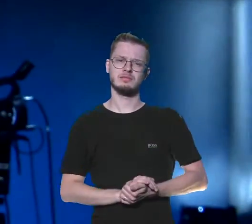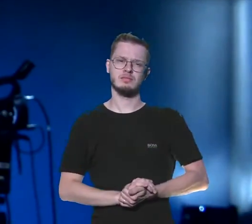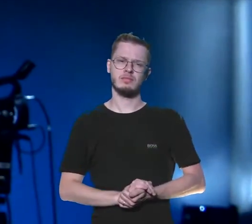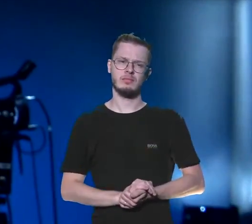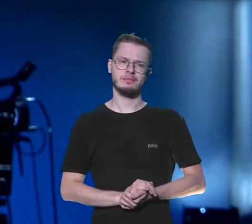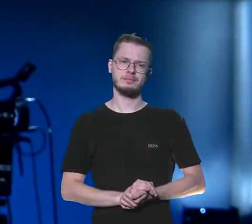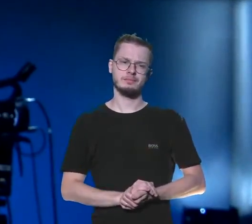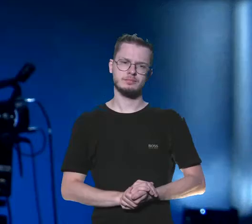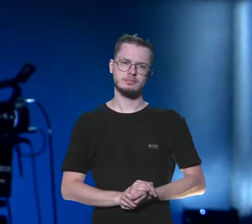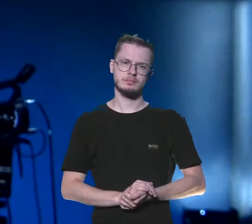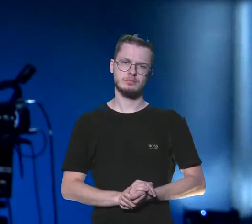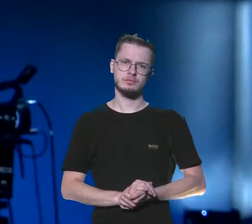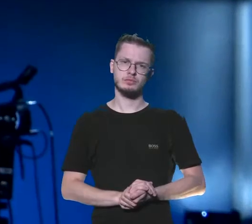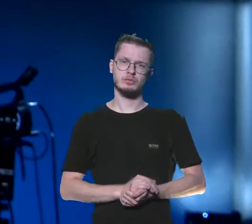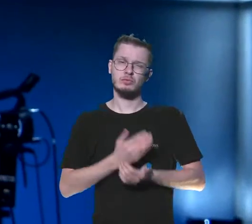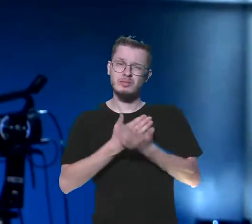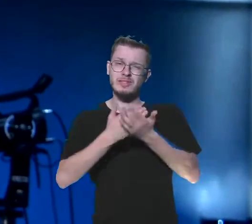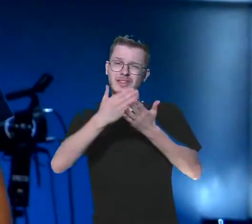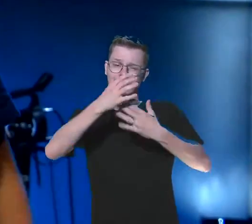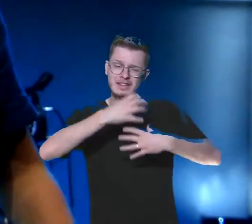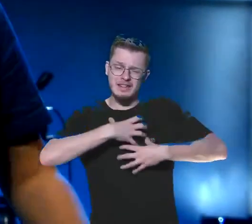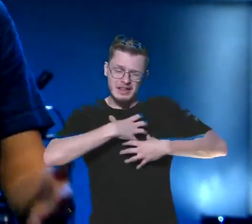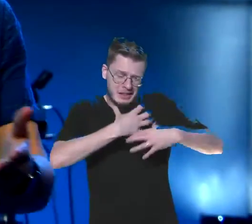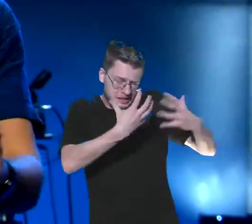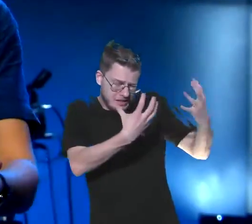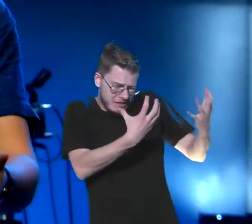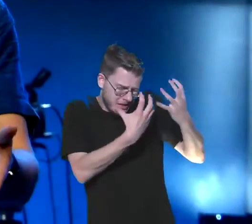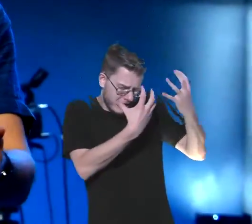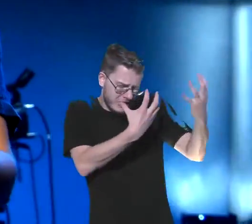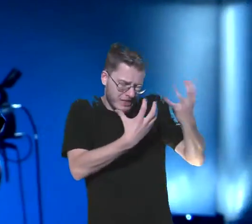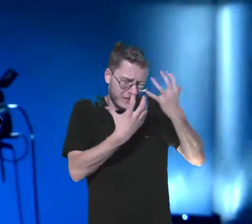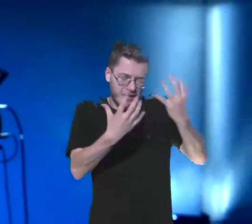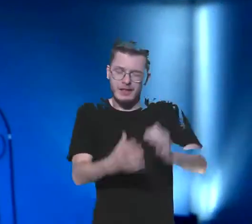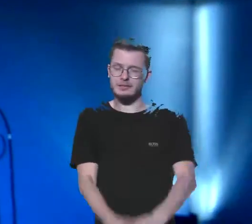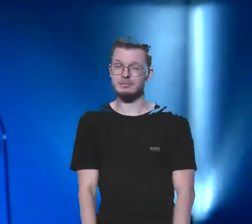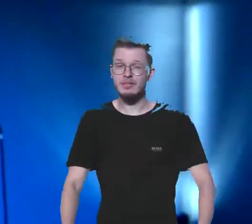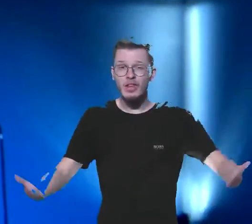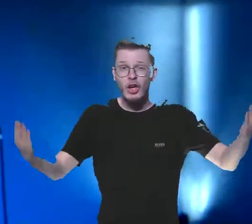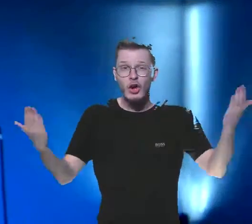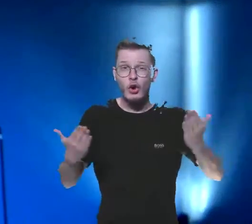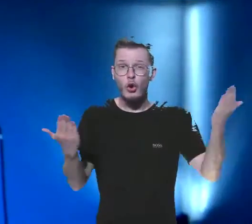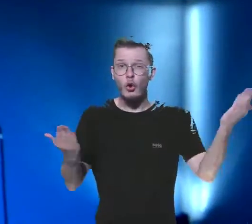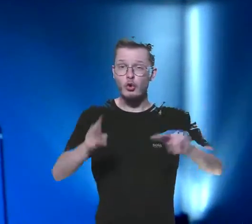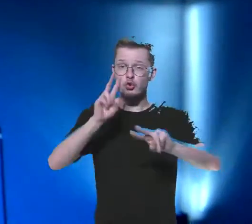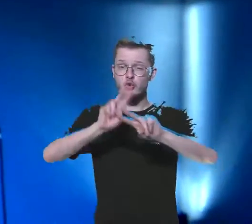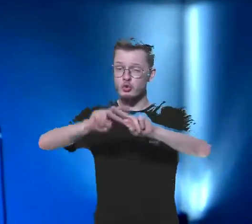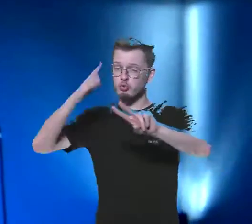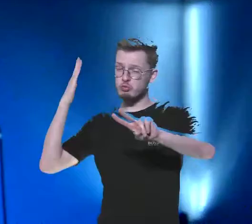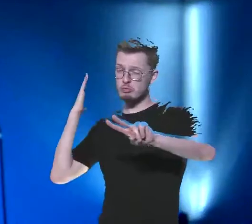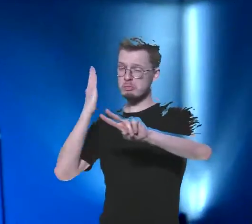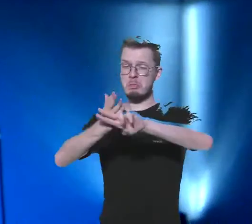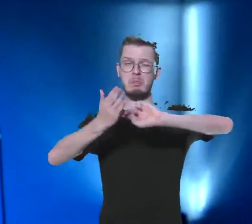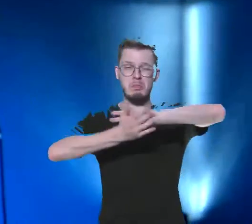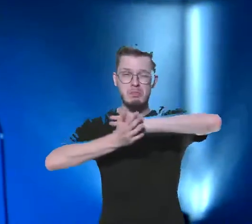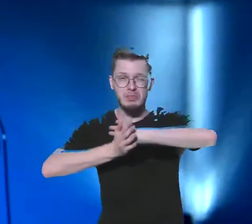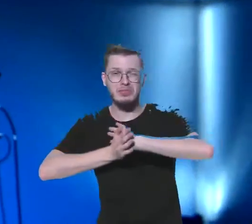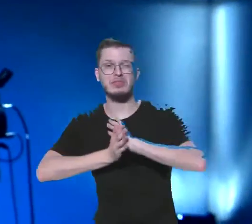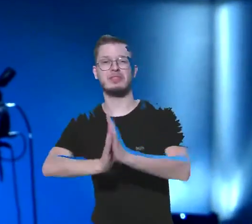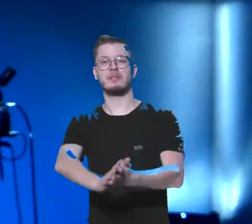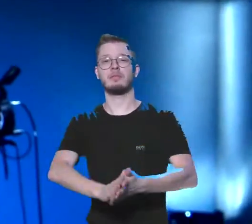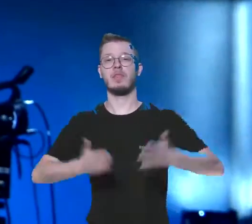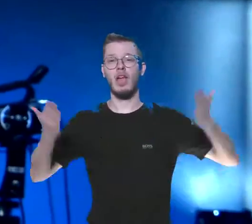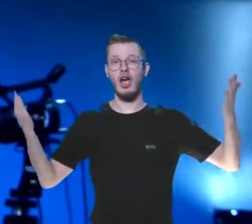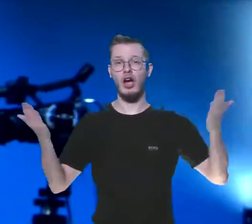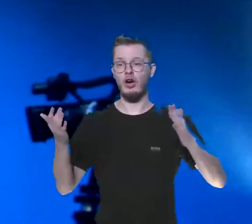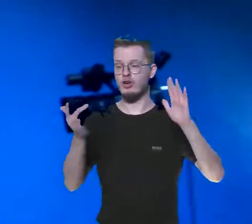começaram a se sentir opressas. Hoje cadeias vão ser quebradas nesse lugar. Hoje Jesus